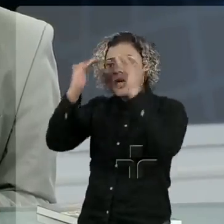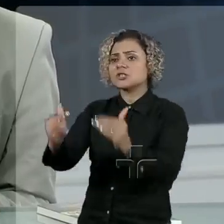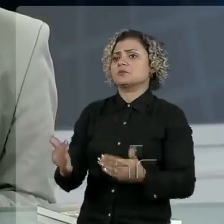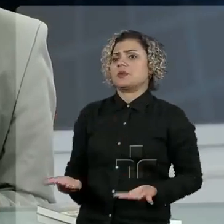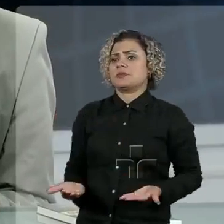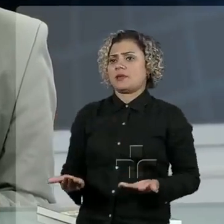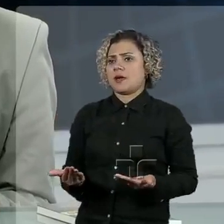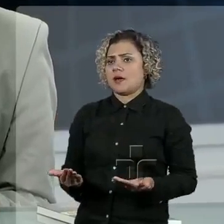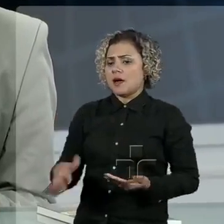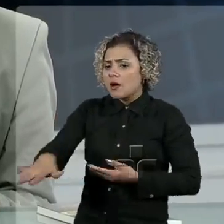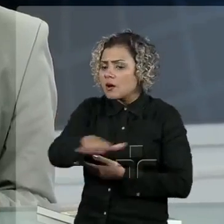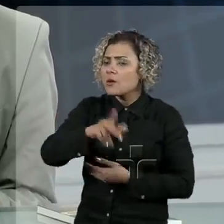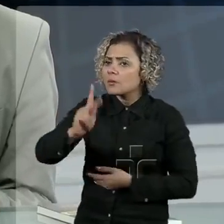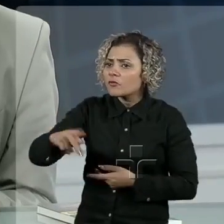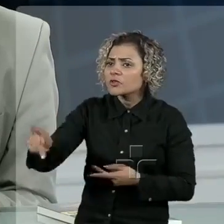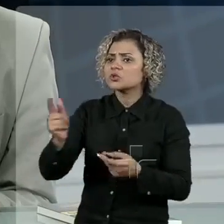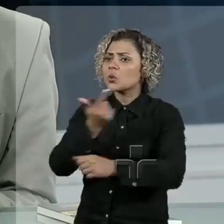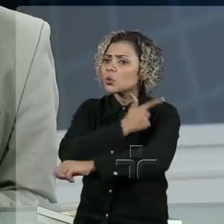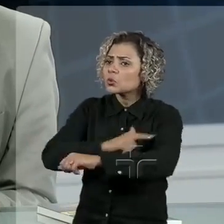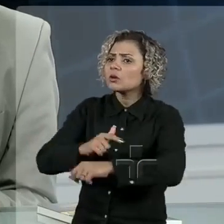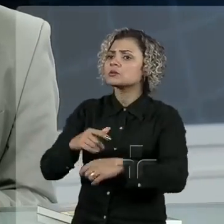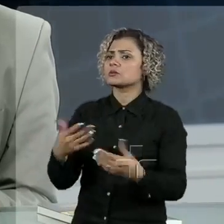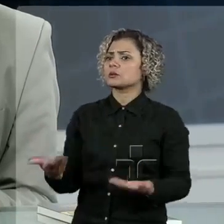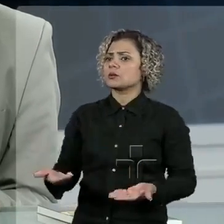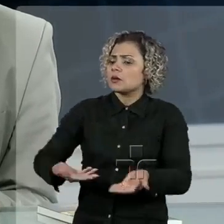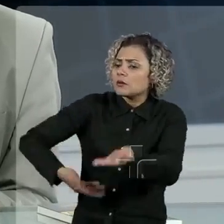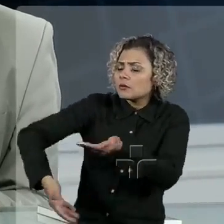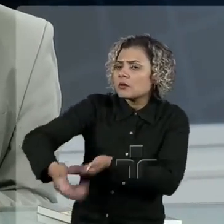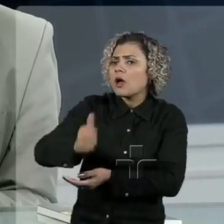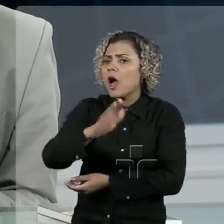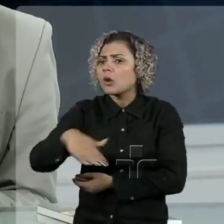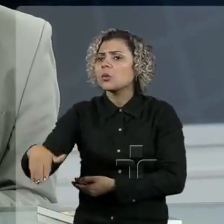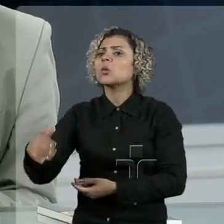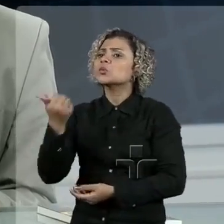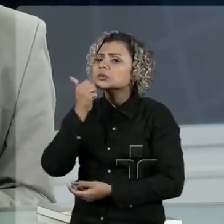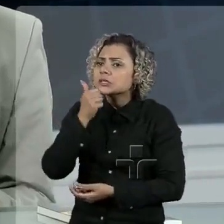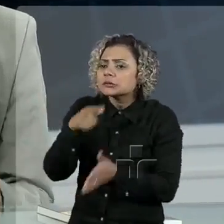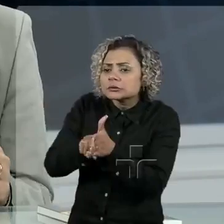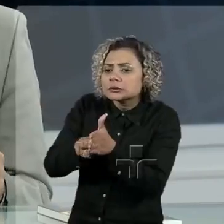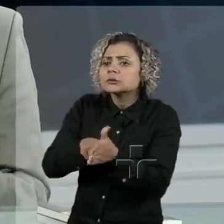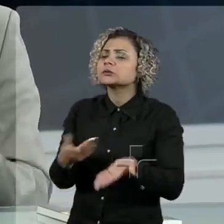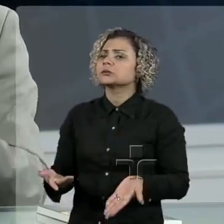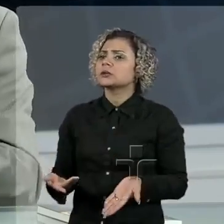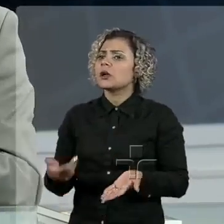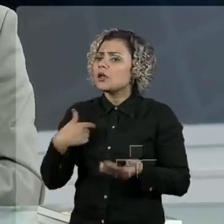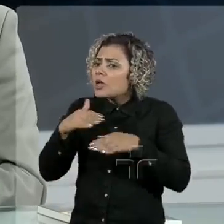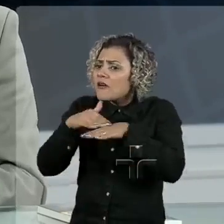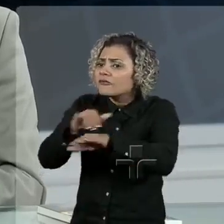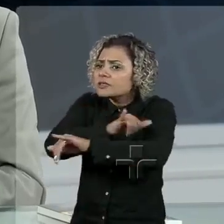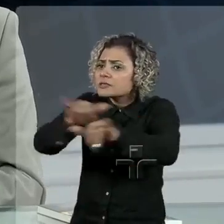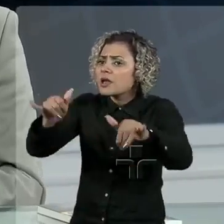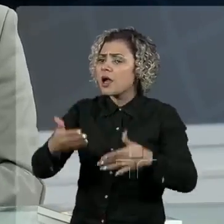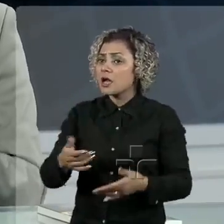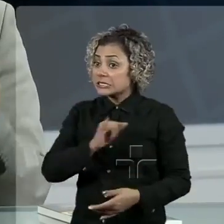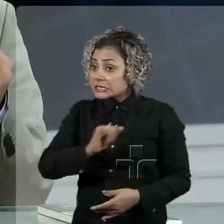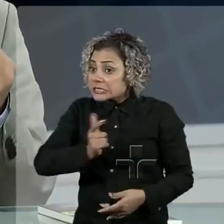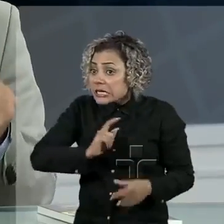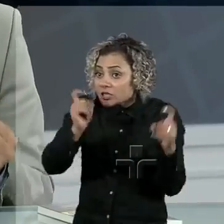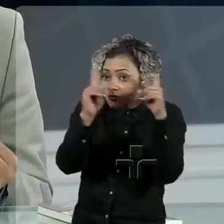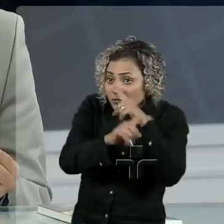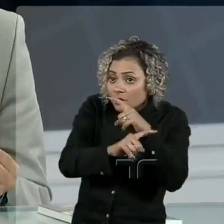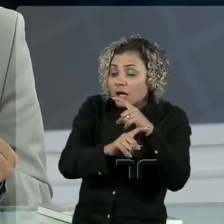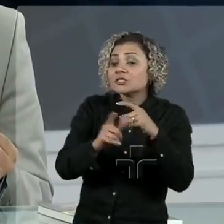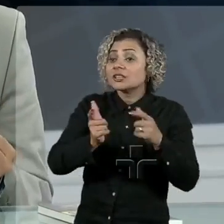respeitosamente para os professores, para os alunos, para os cientistas e dizer o seguinte, quando você tem uma dificuldade, olha, nós temos